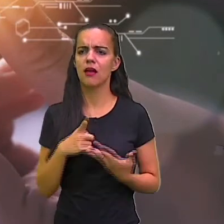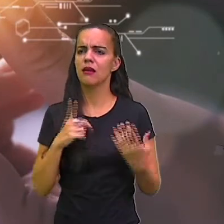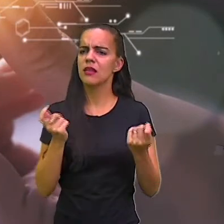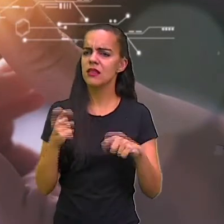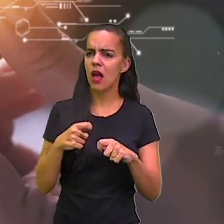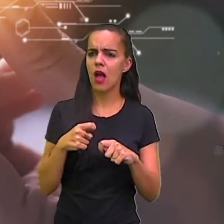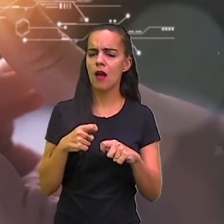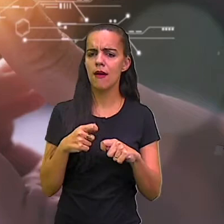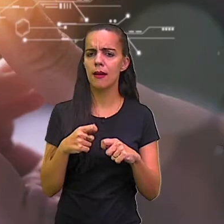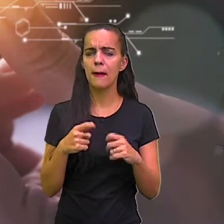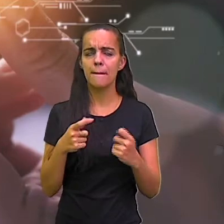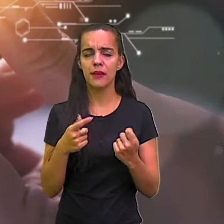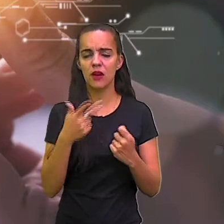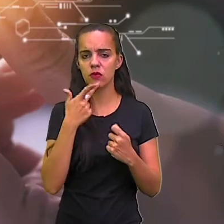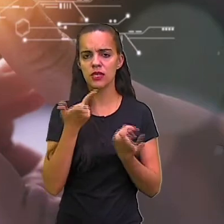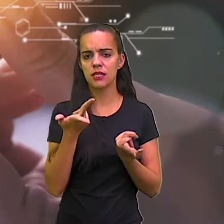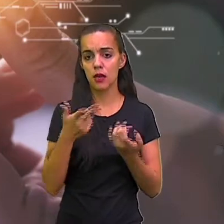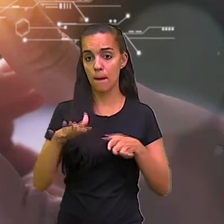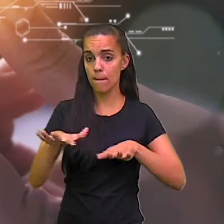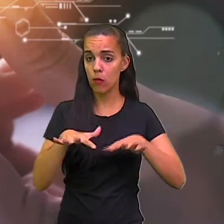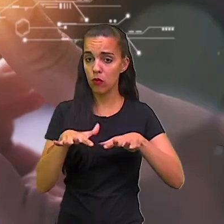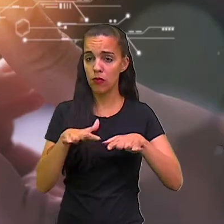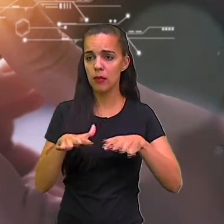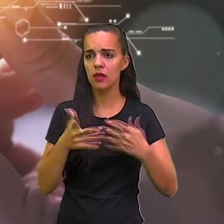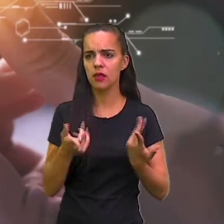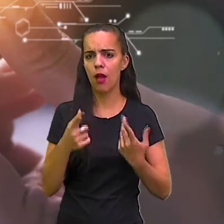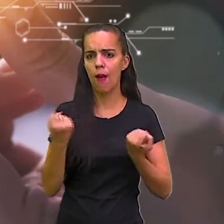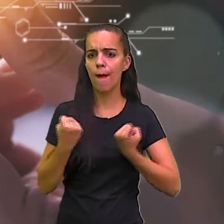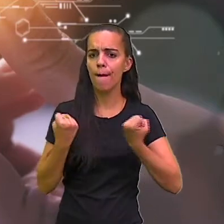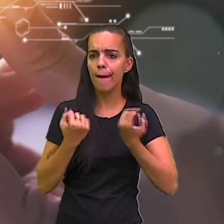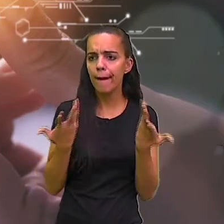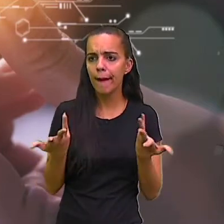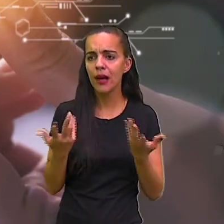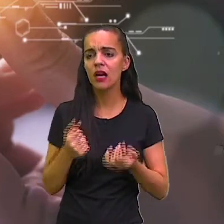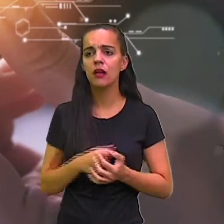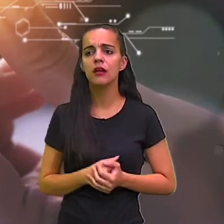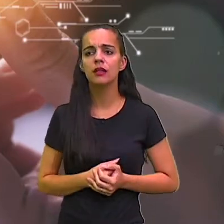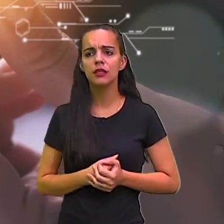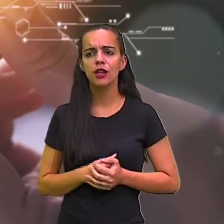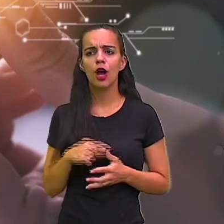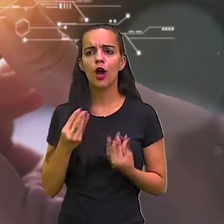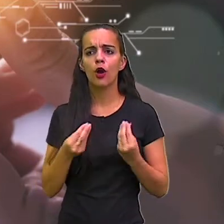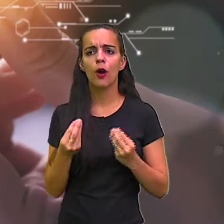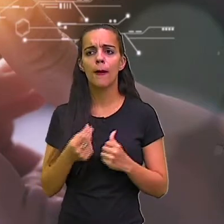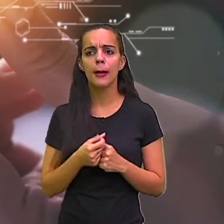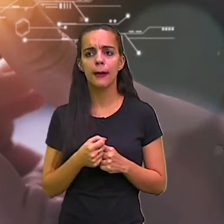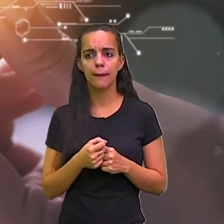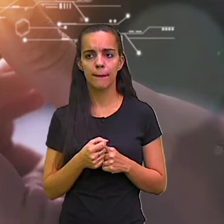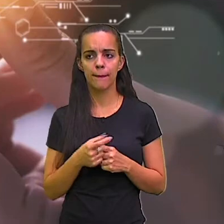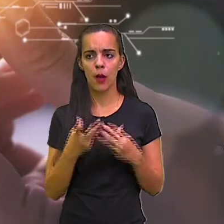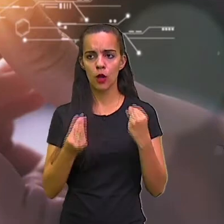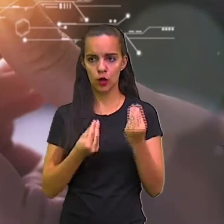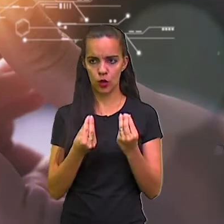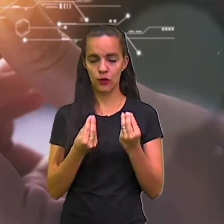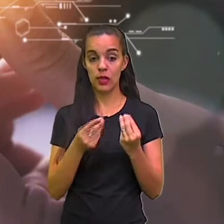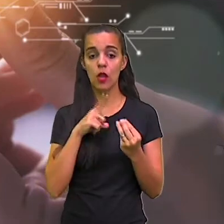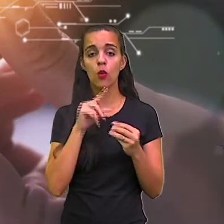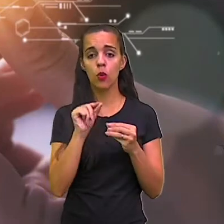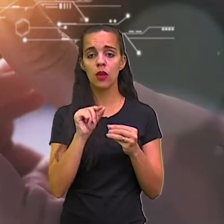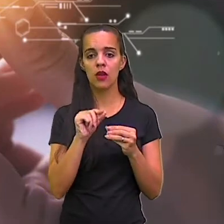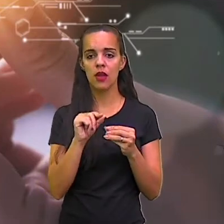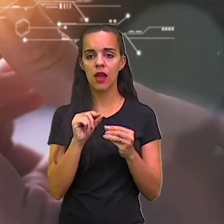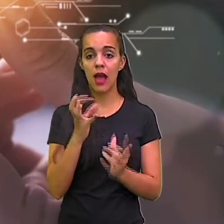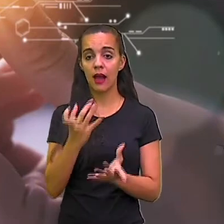movimentar uma automóvel é preciso energia vocês sabiam nessa energia vem da queima do combustível